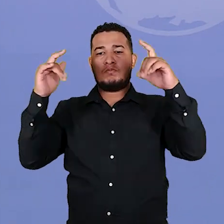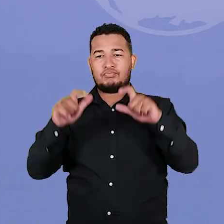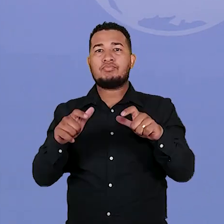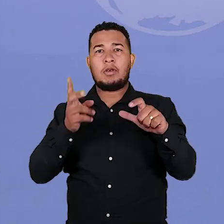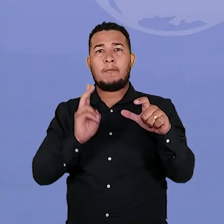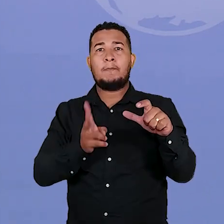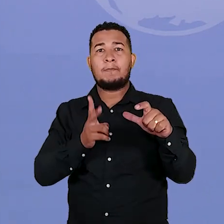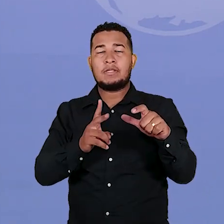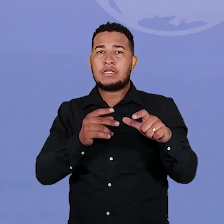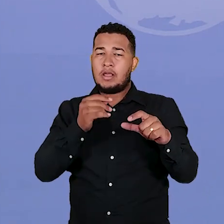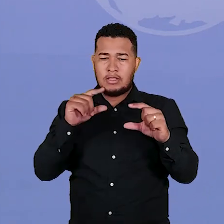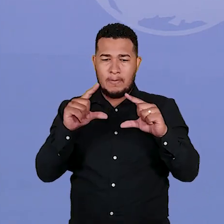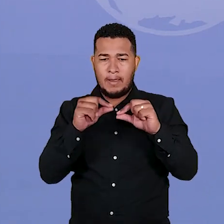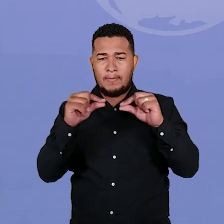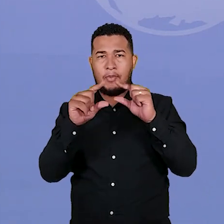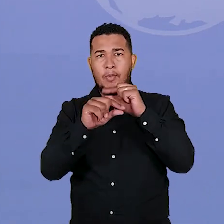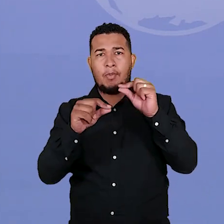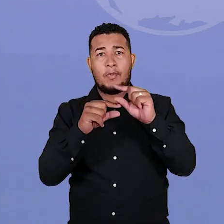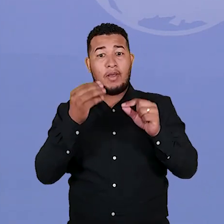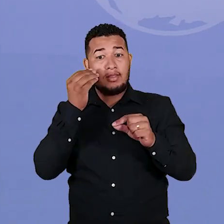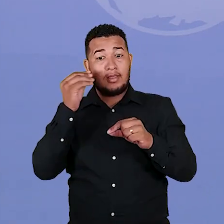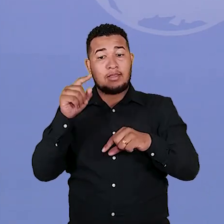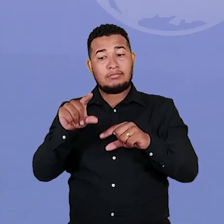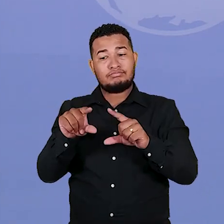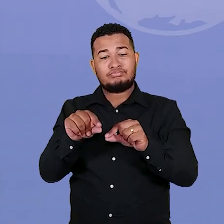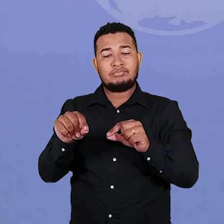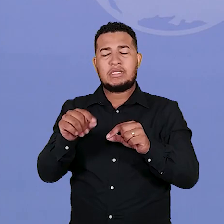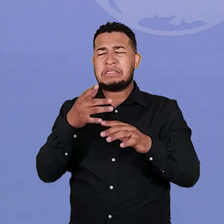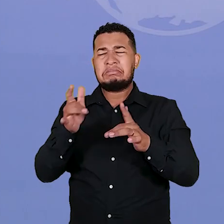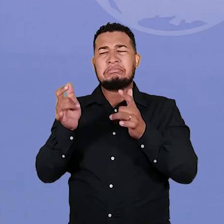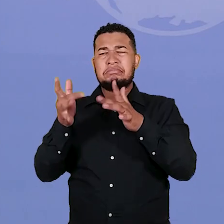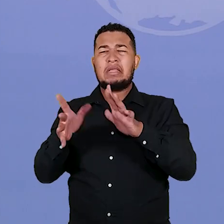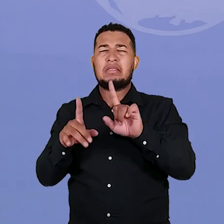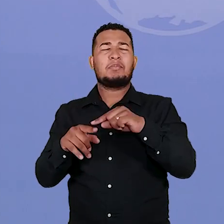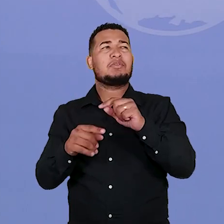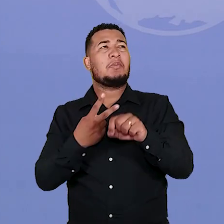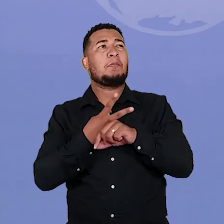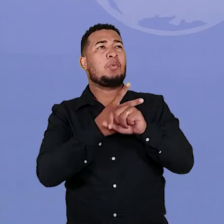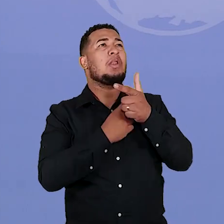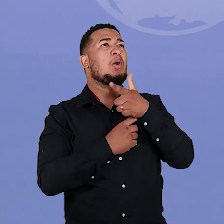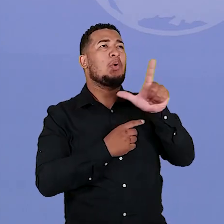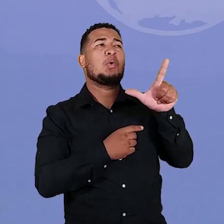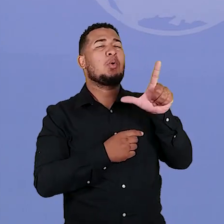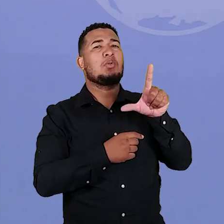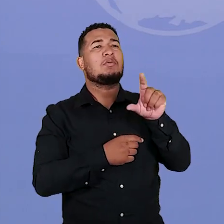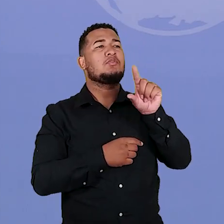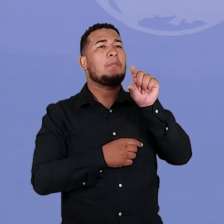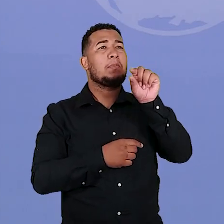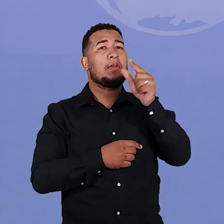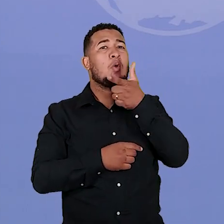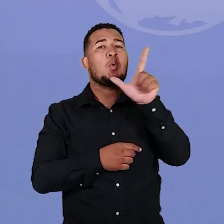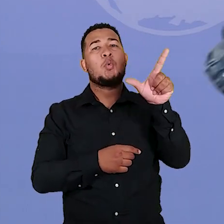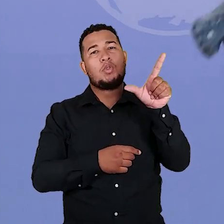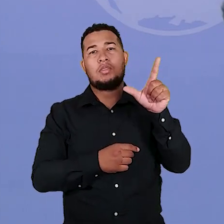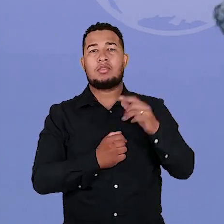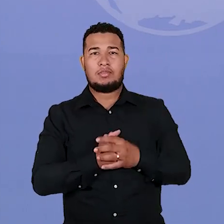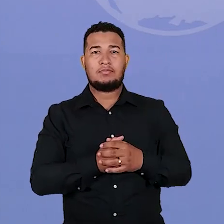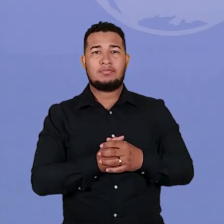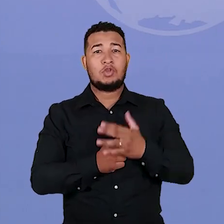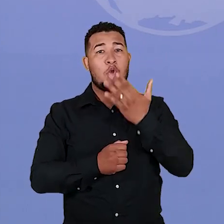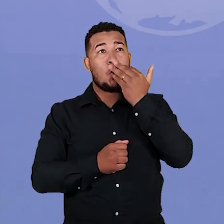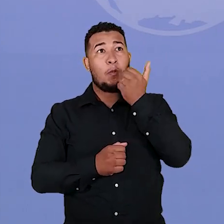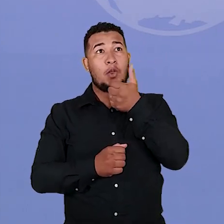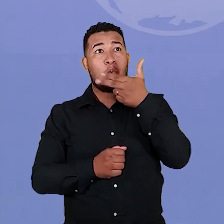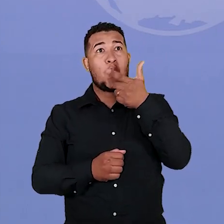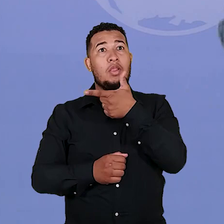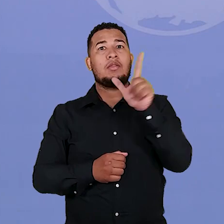e querem comer a mesma semente. Então, eles estão disputando pelo mesmo recurso. Não, então deixa para lá, não vou arrumar briga, vou comer outra